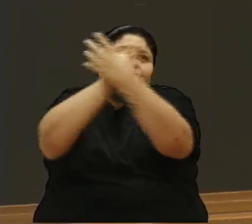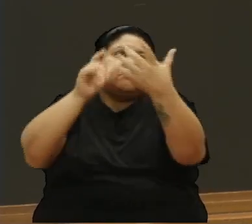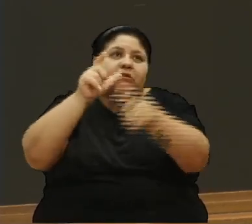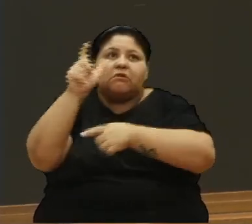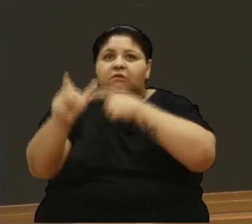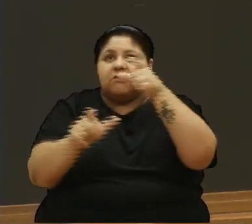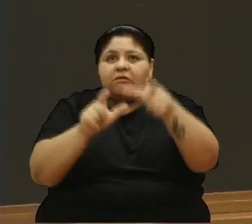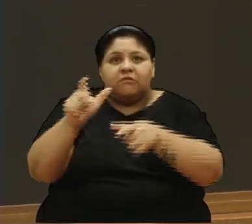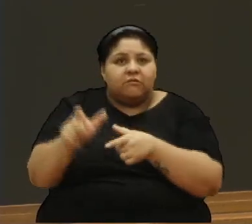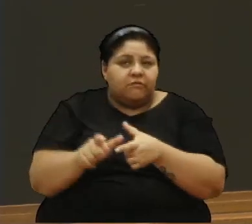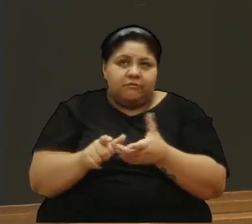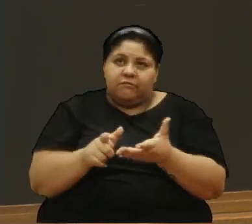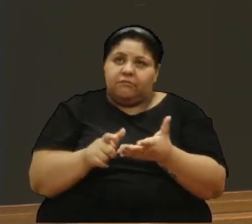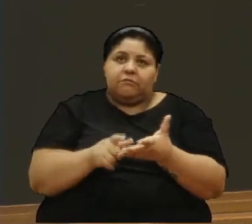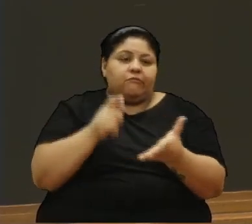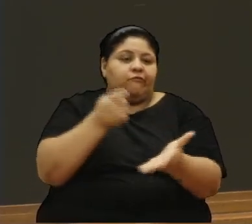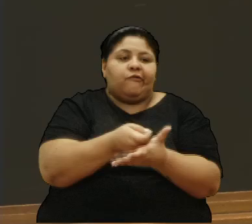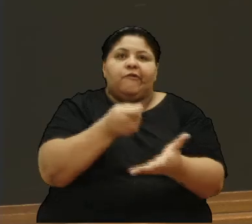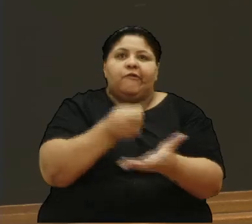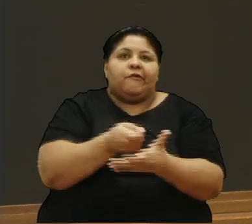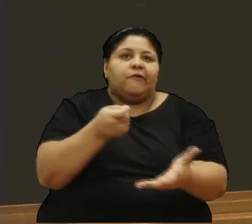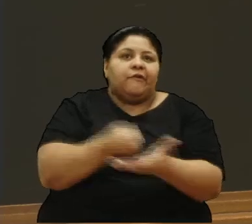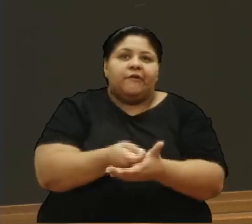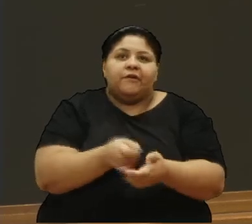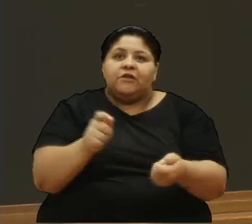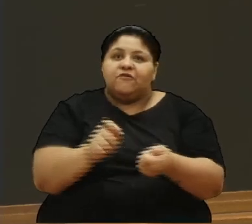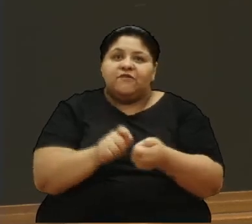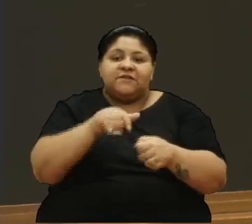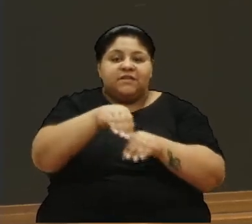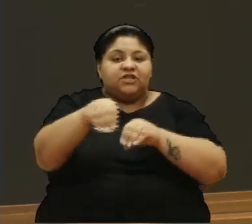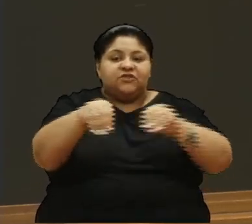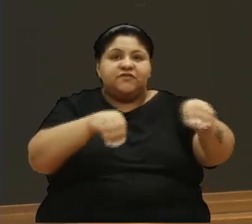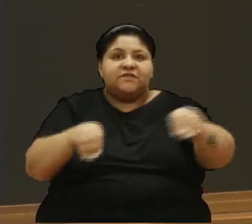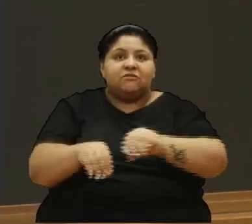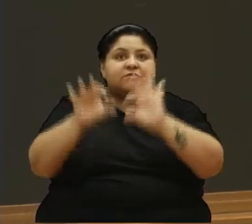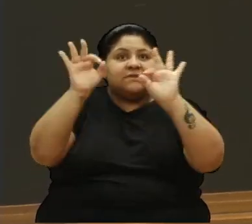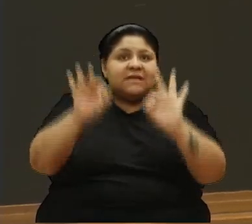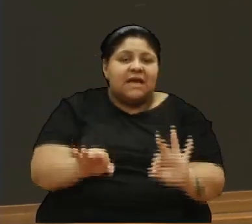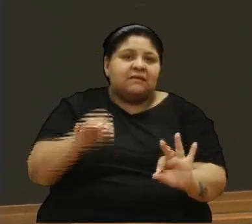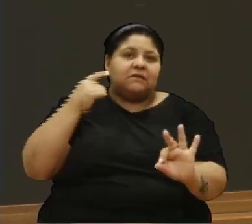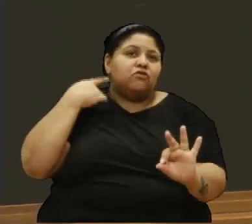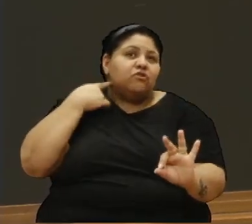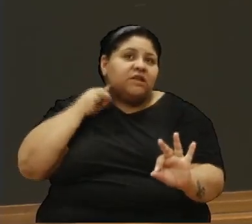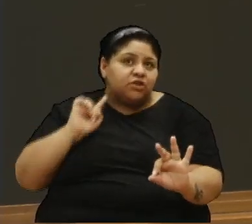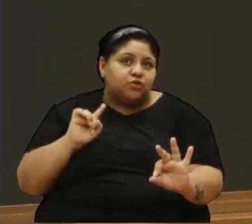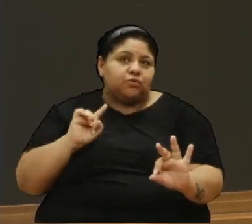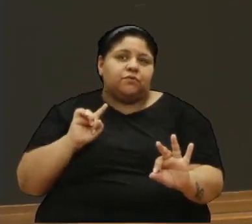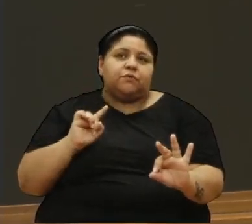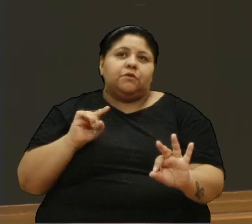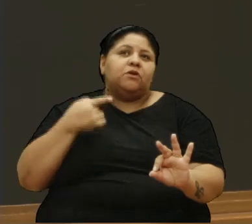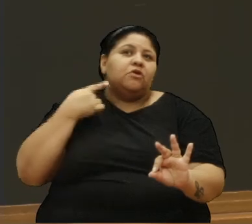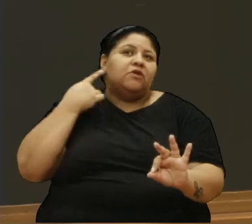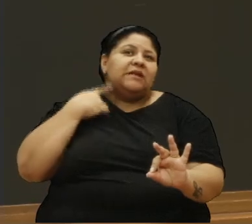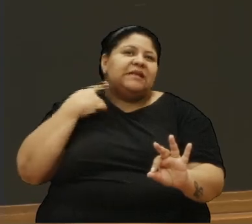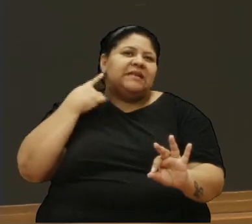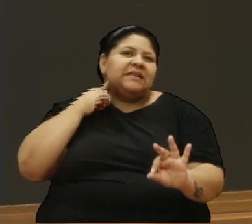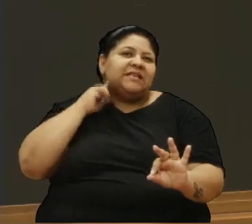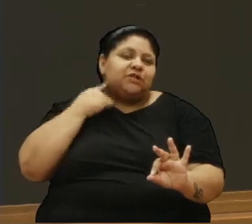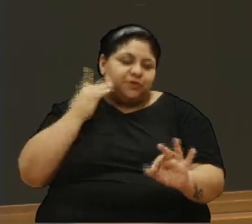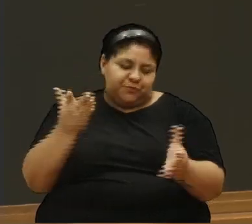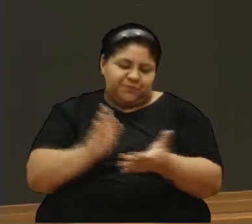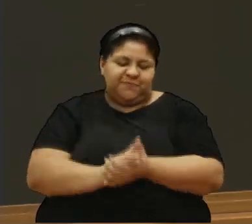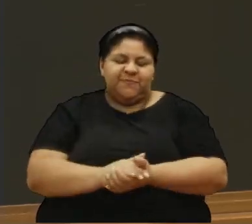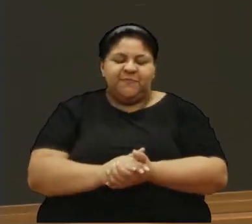pessoas insistirem em não promover a separação correta do lixo. É verdade. Mas o que eu queria com